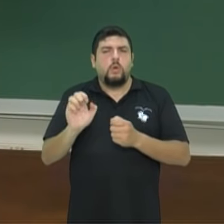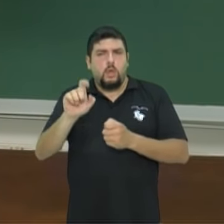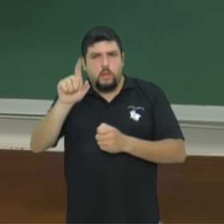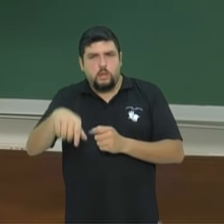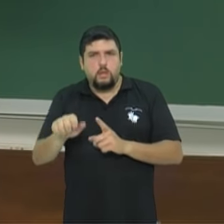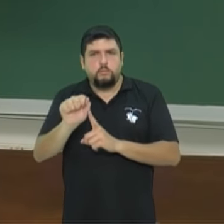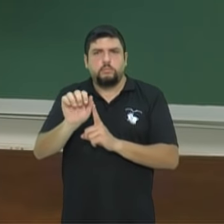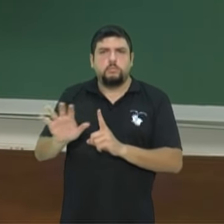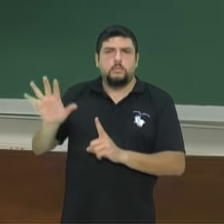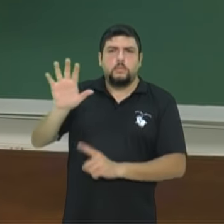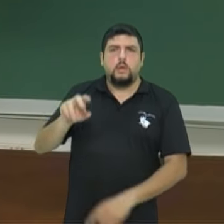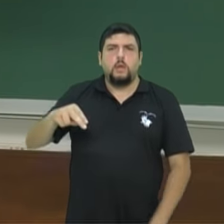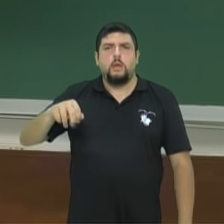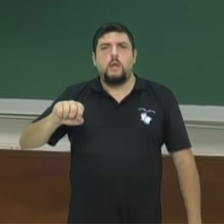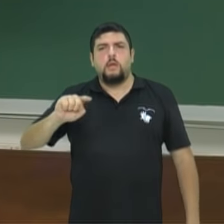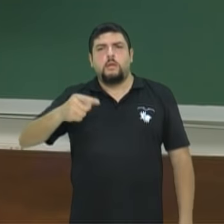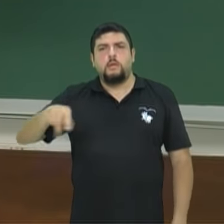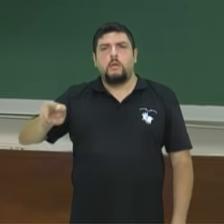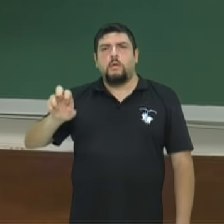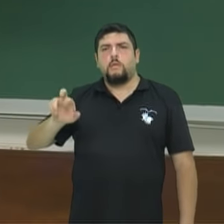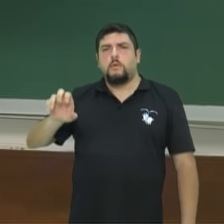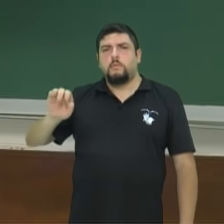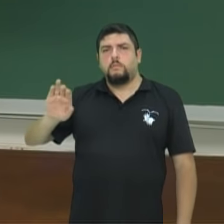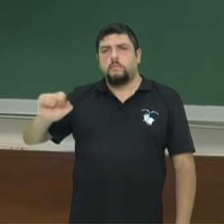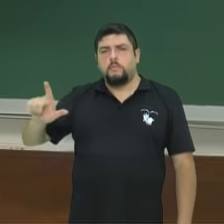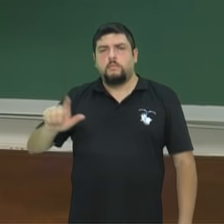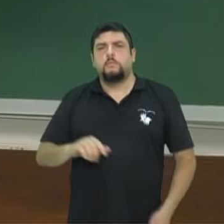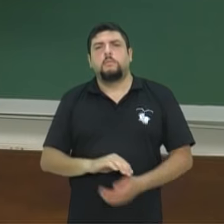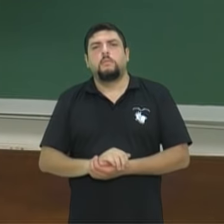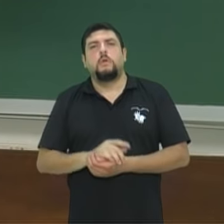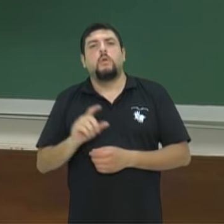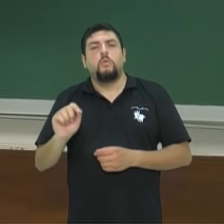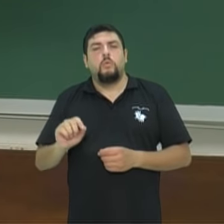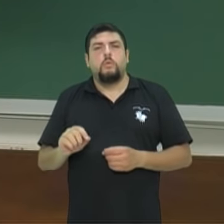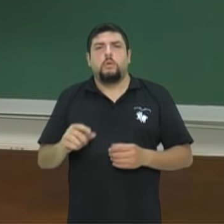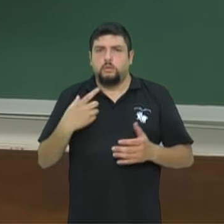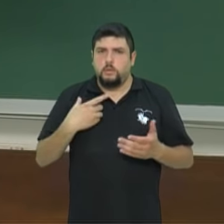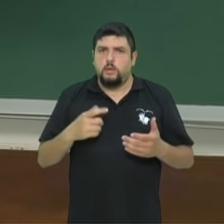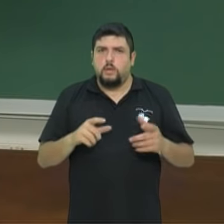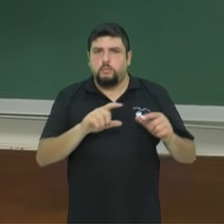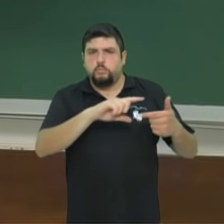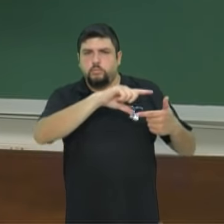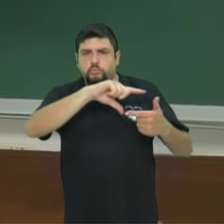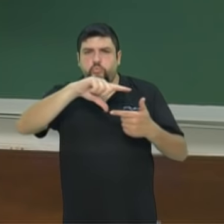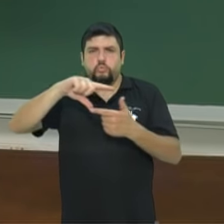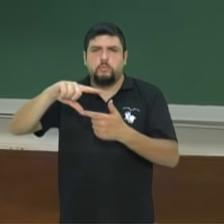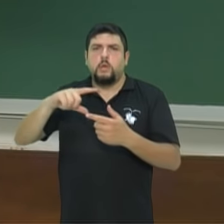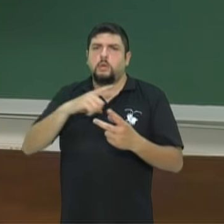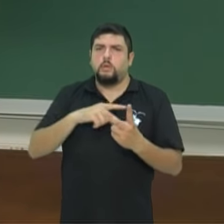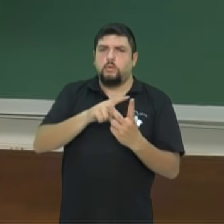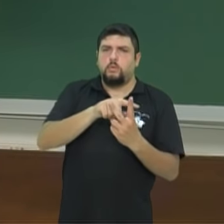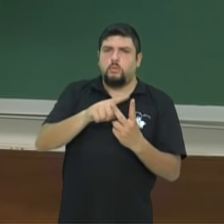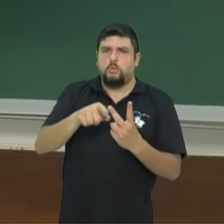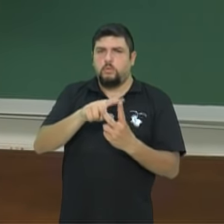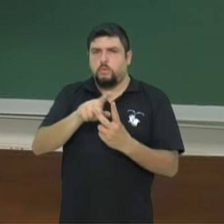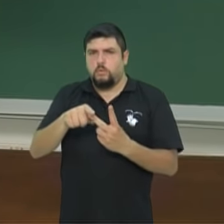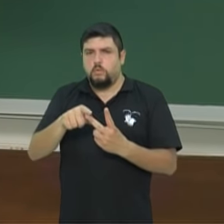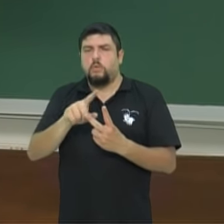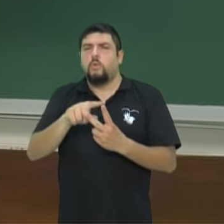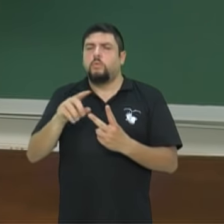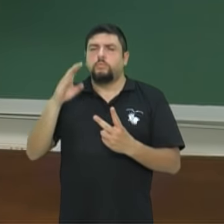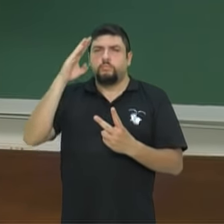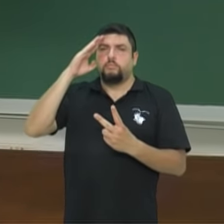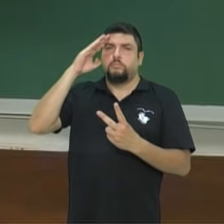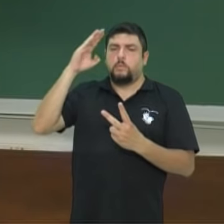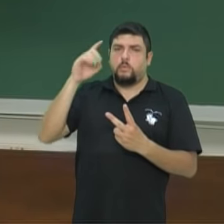tirinhas e chargem tem 2 elementos composicionais que são, digamos assim, o carro-chefe desses gêneros discursivos. Por quê?